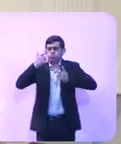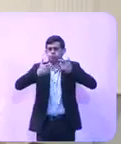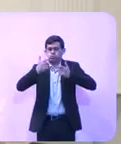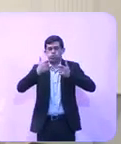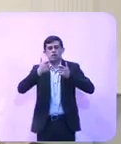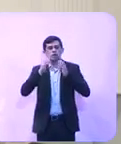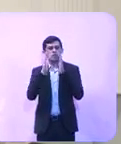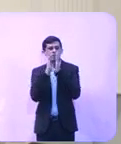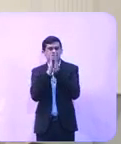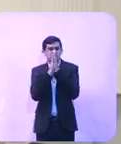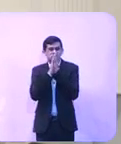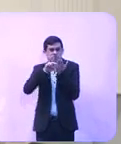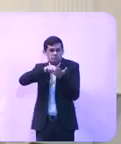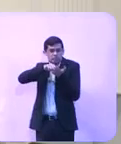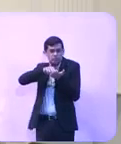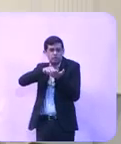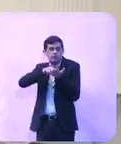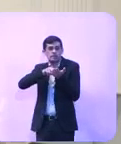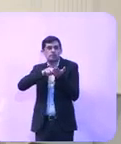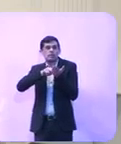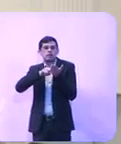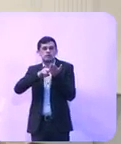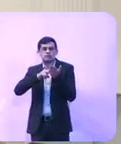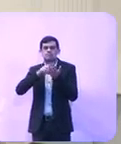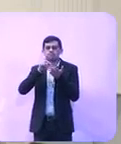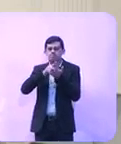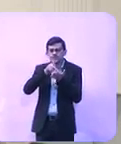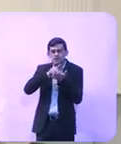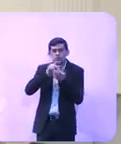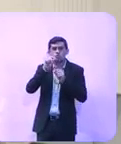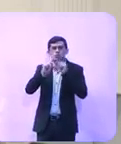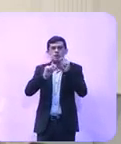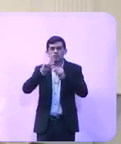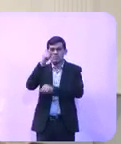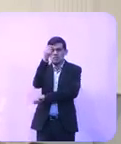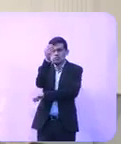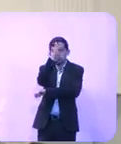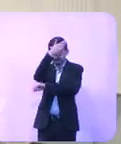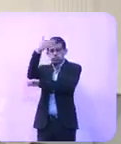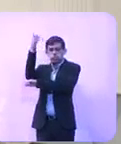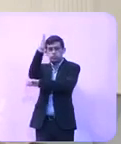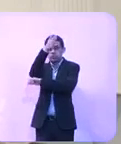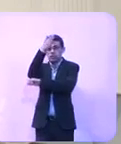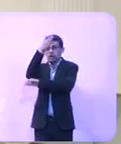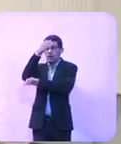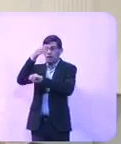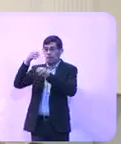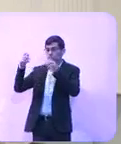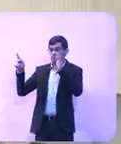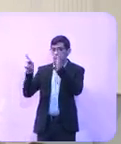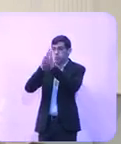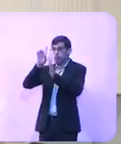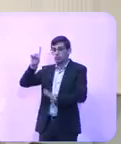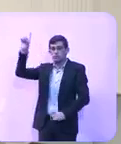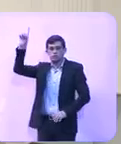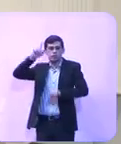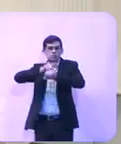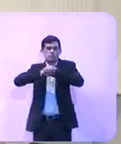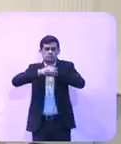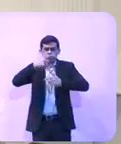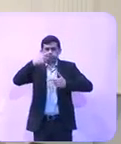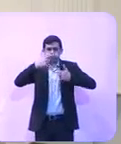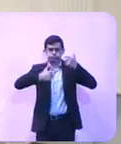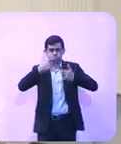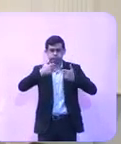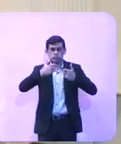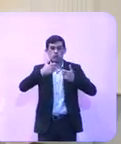guerra. A oração de guerra é aquela que flamula a bandeira de Deus no meio das batalhas. E